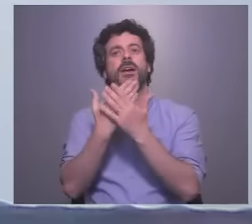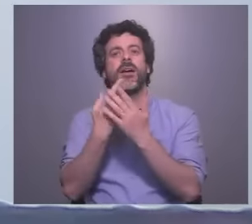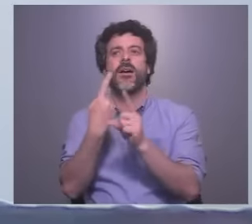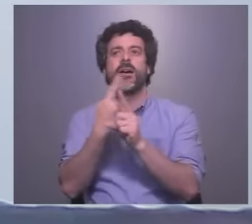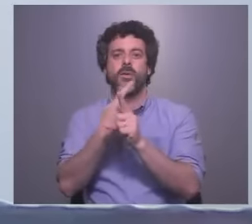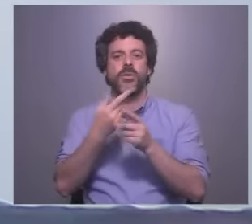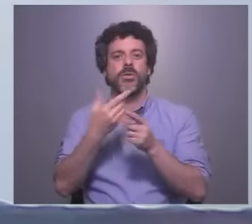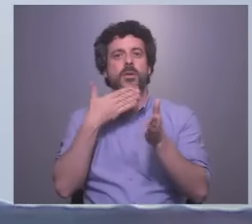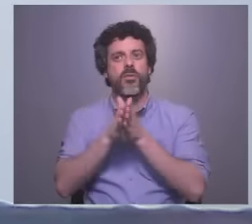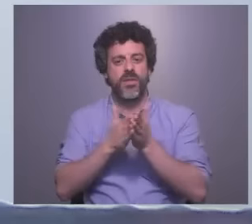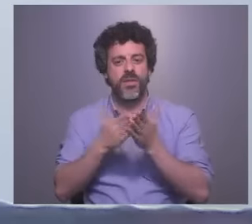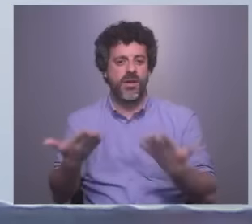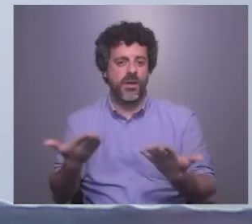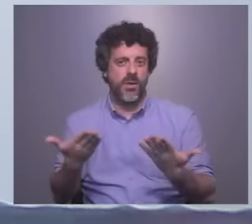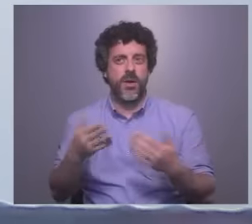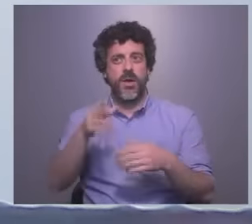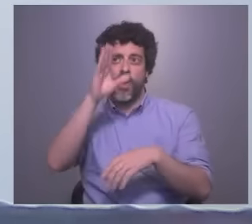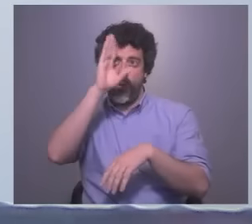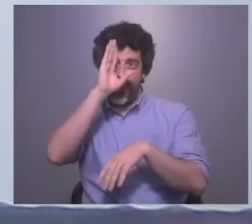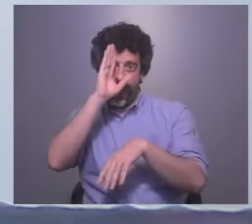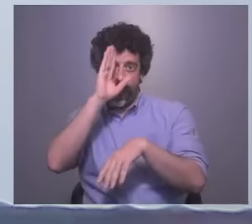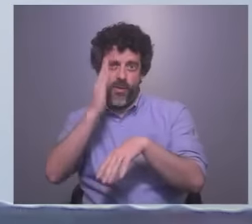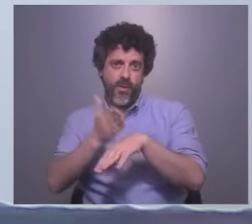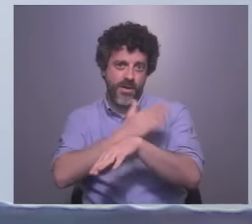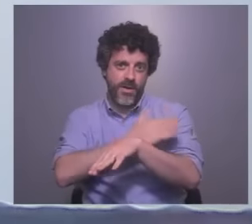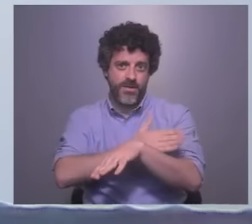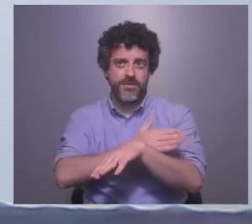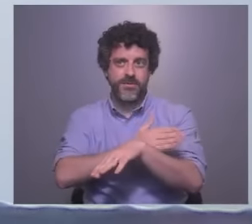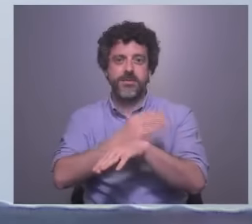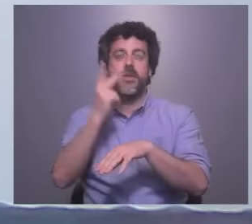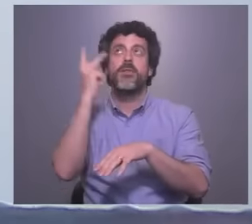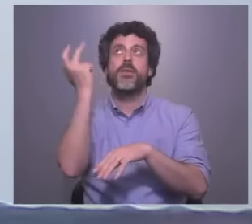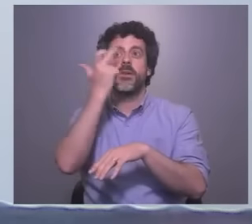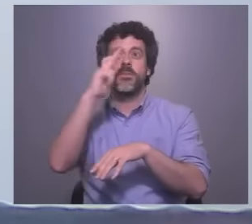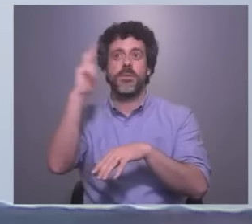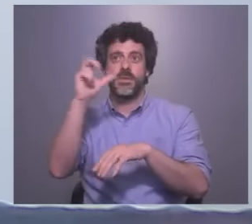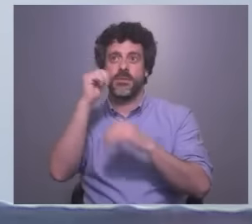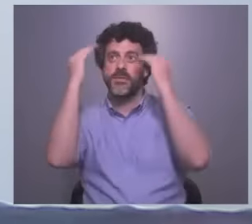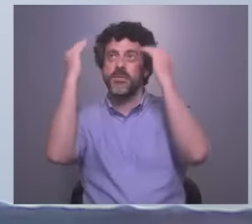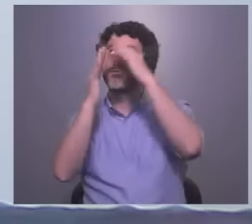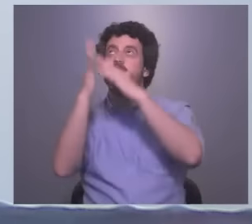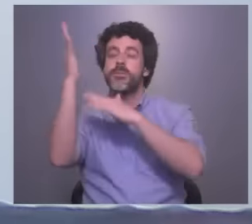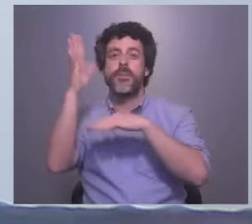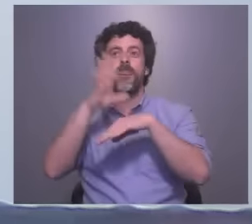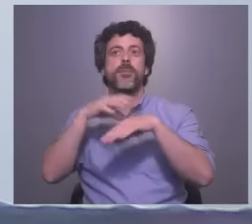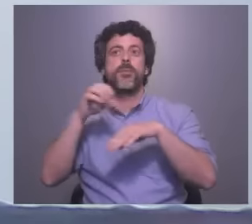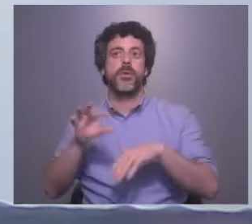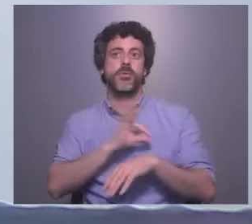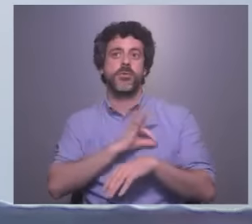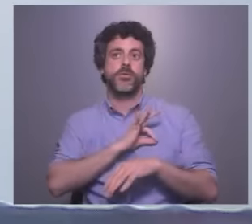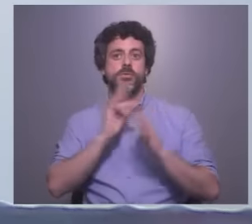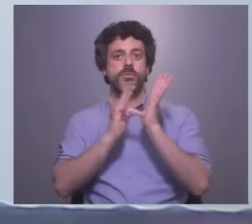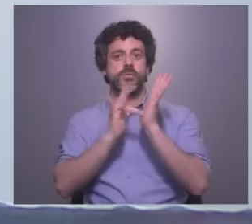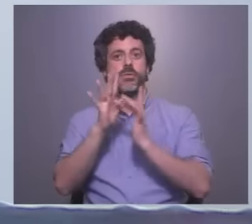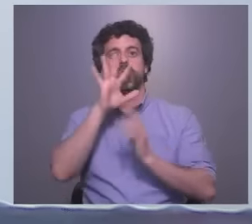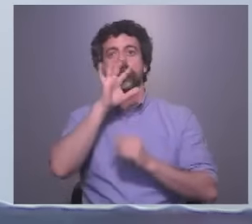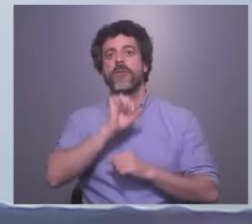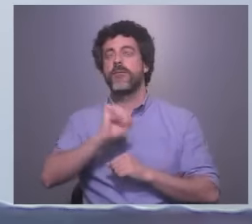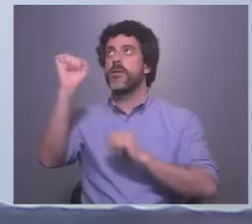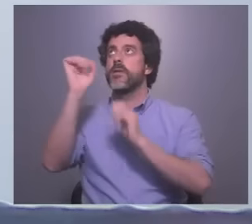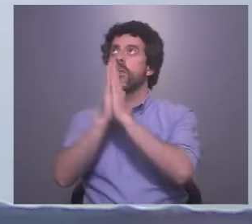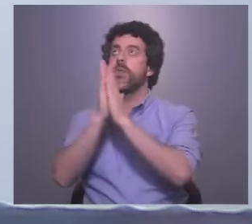Multiplicai sobre nós a vossa misericórdia, para que, conduzidos por vós, usemos de tal